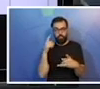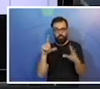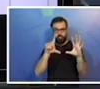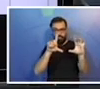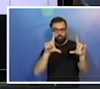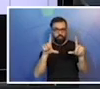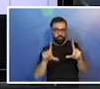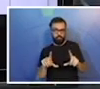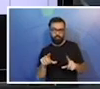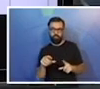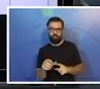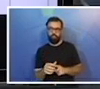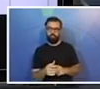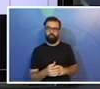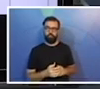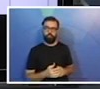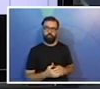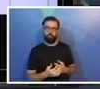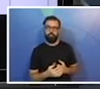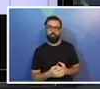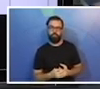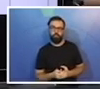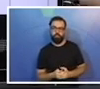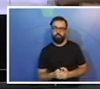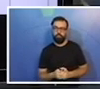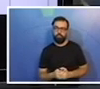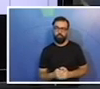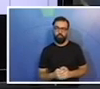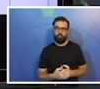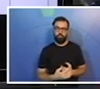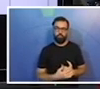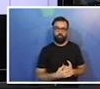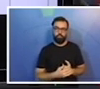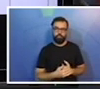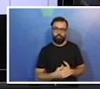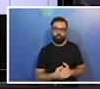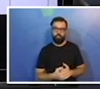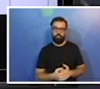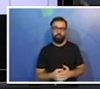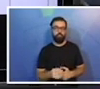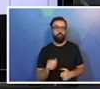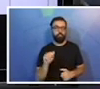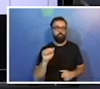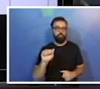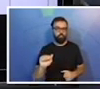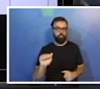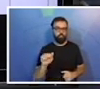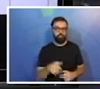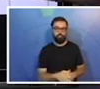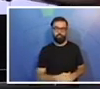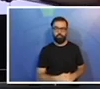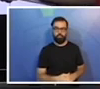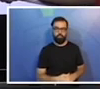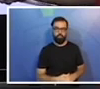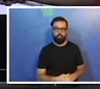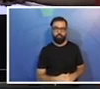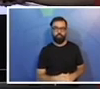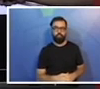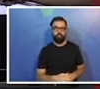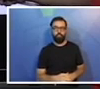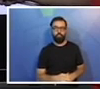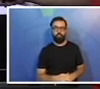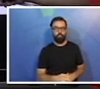que ataca as plantações de feijão. Letra A. Tem que fazer